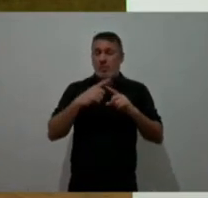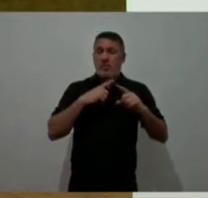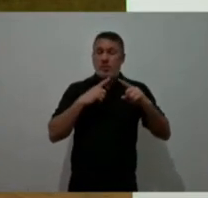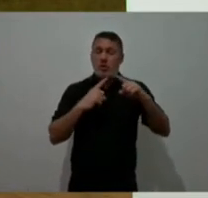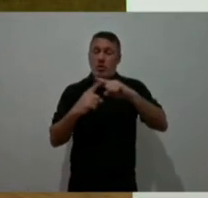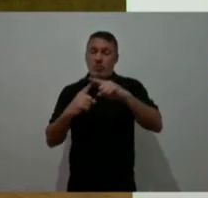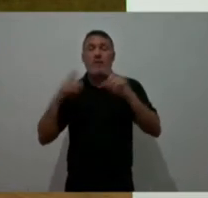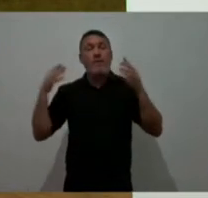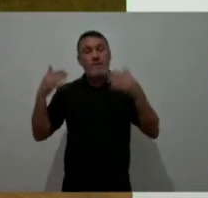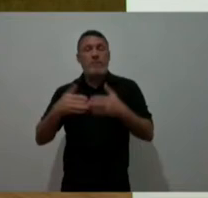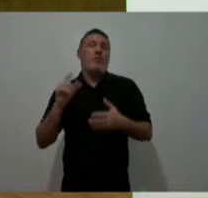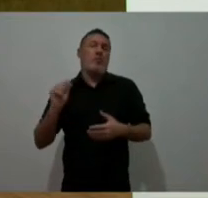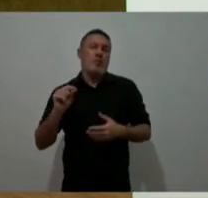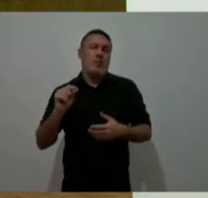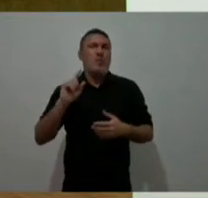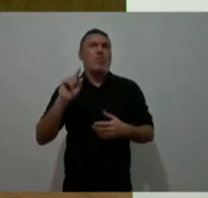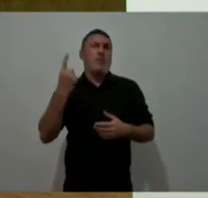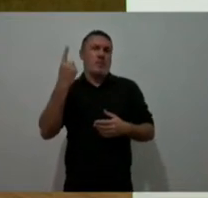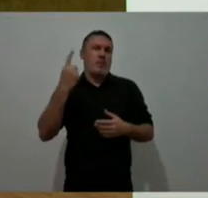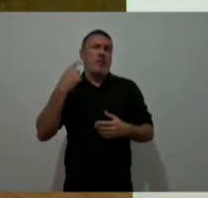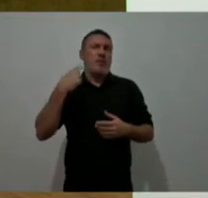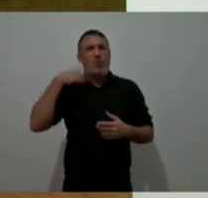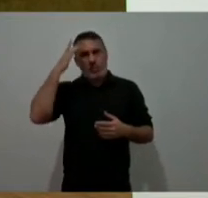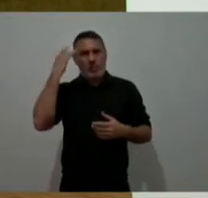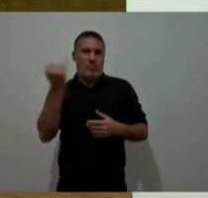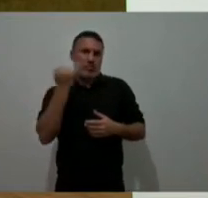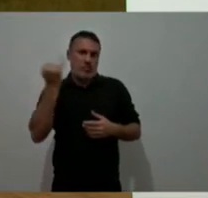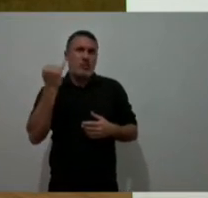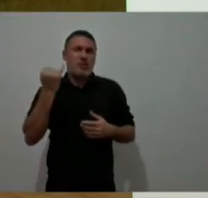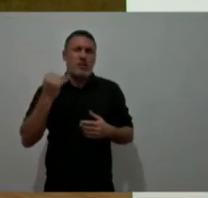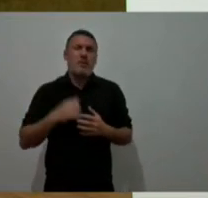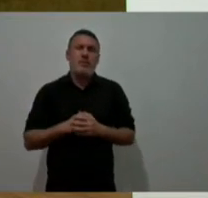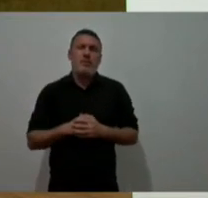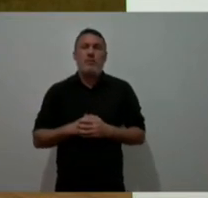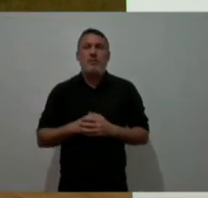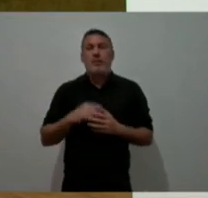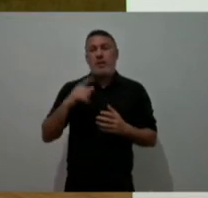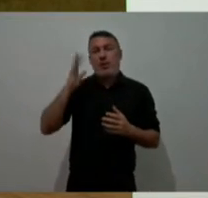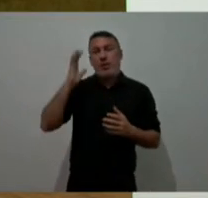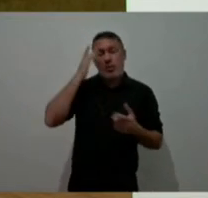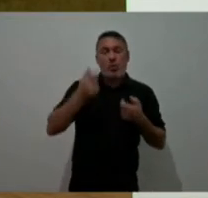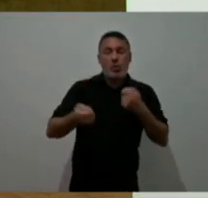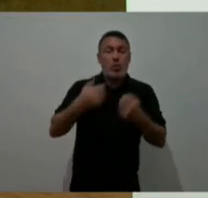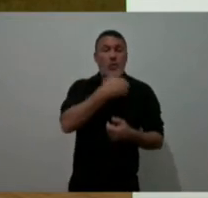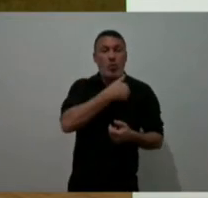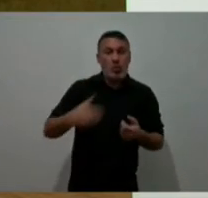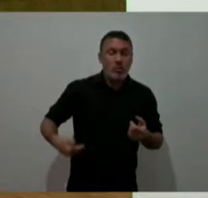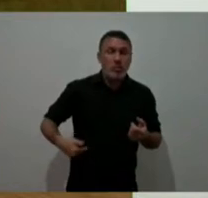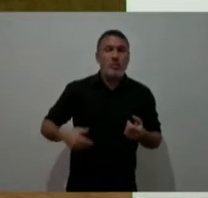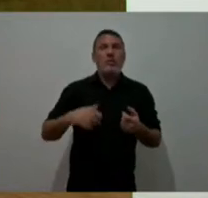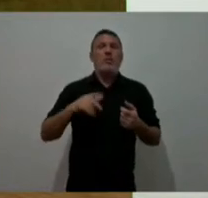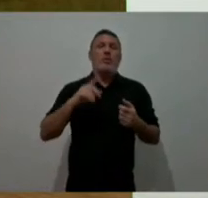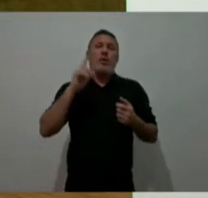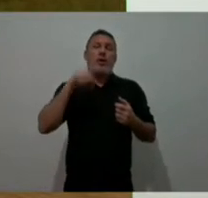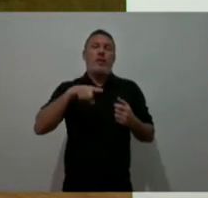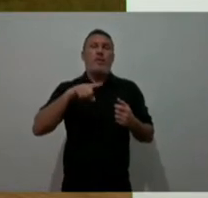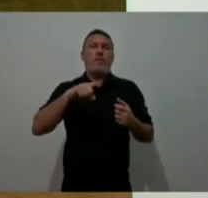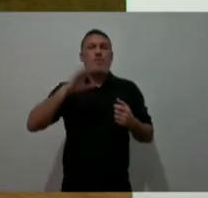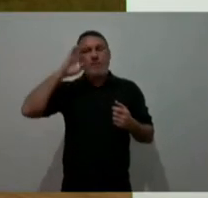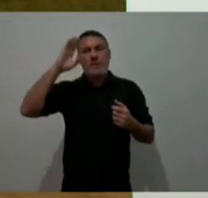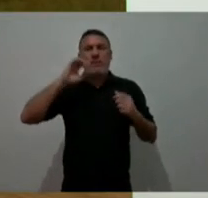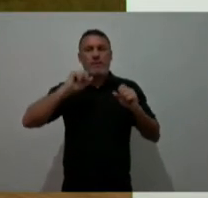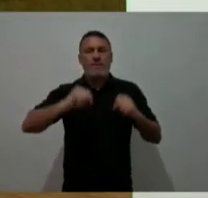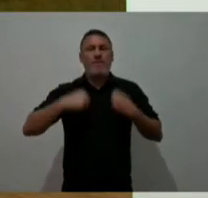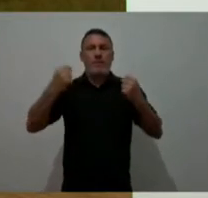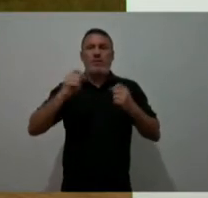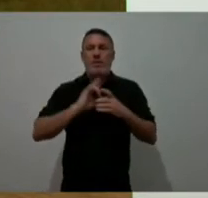primeira questão que eu acho importante no tema da governança é a capacidade da gente fortalecer a democracia e de respeitar as